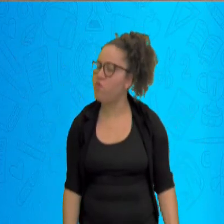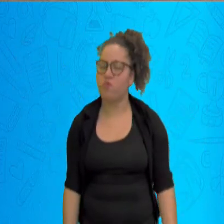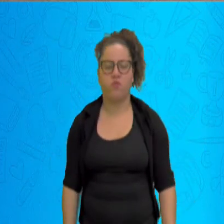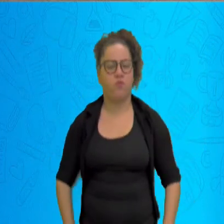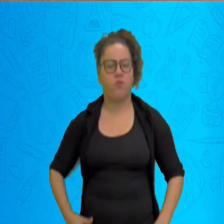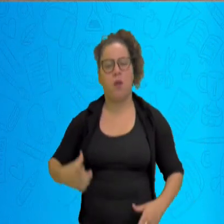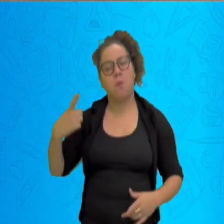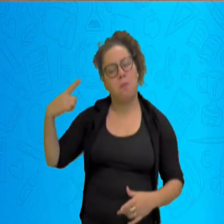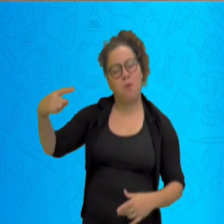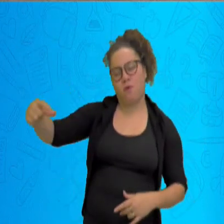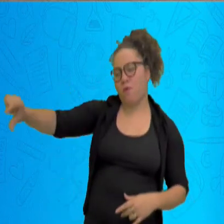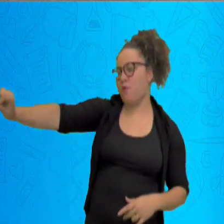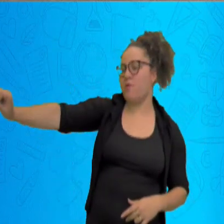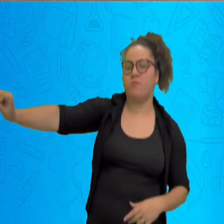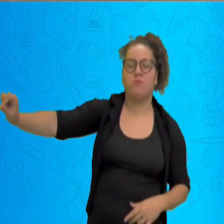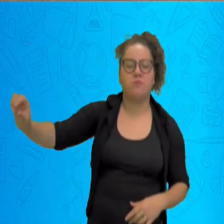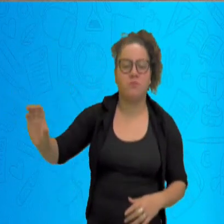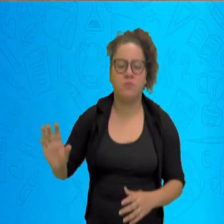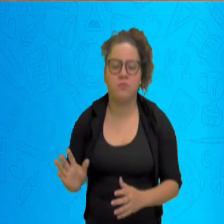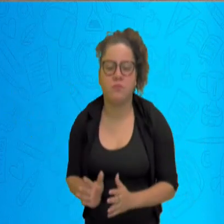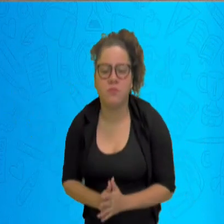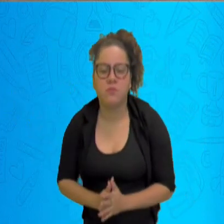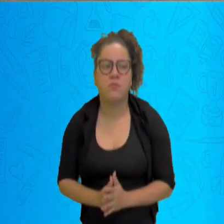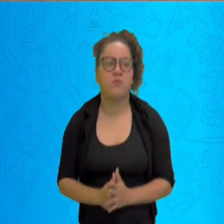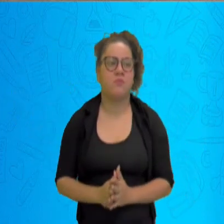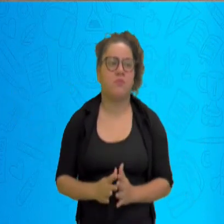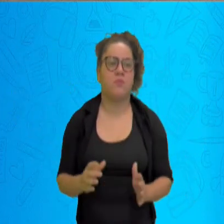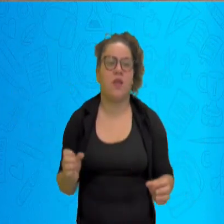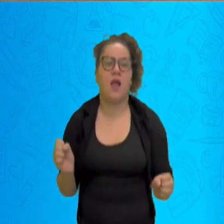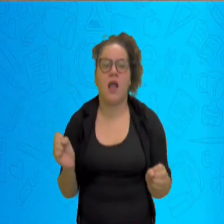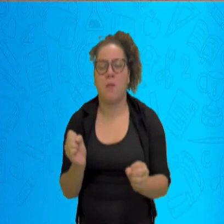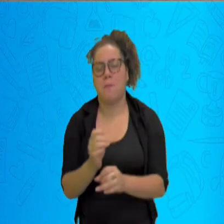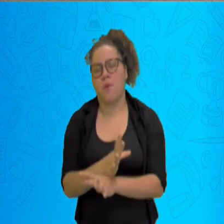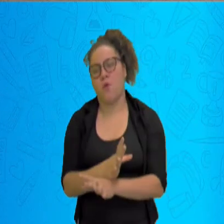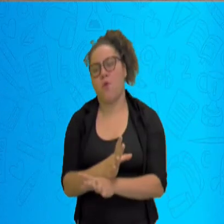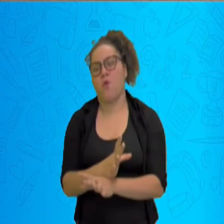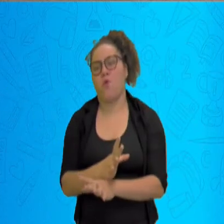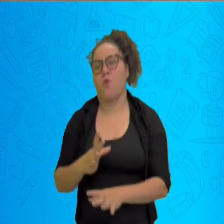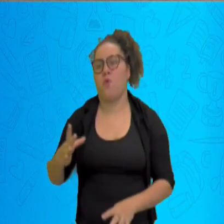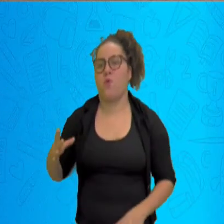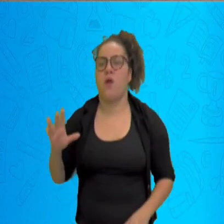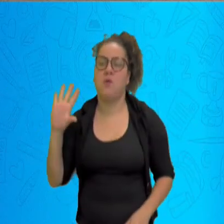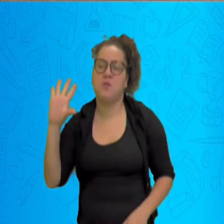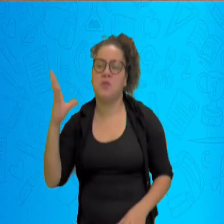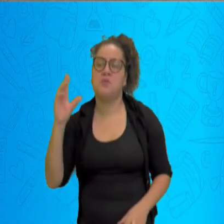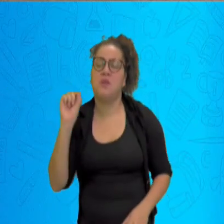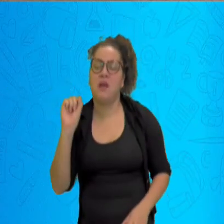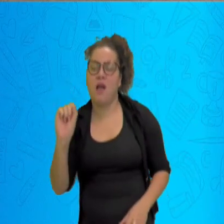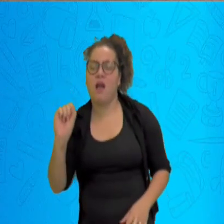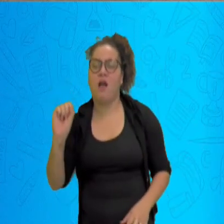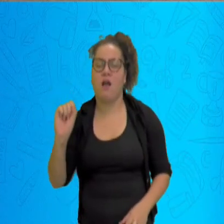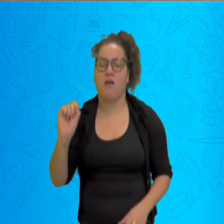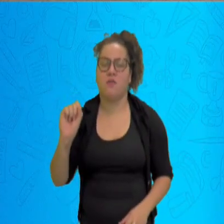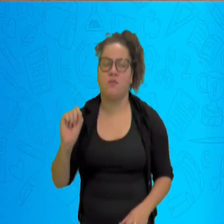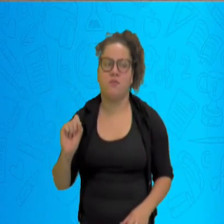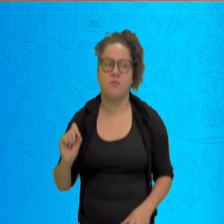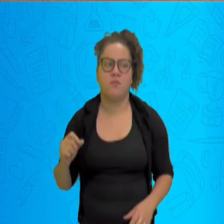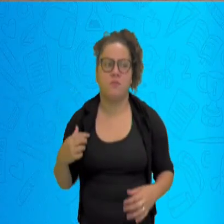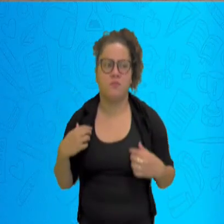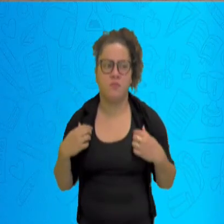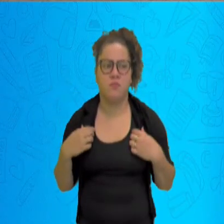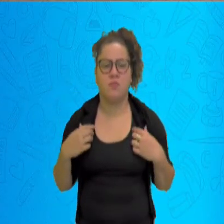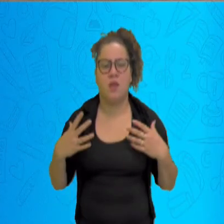líquida toda vai descer, vai ficar pingando. Acabou aquele processo, o que acontece? Ela está pronta